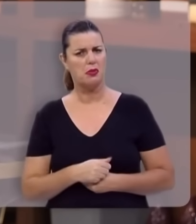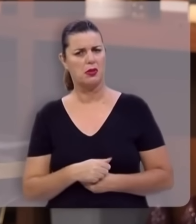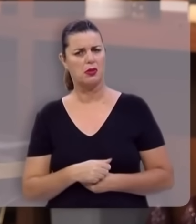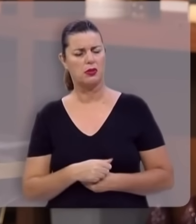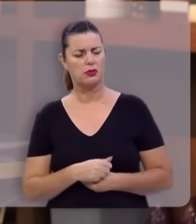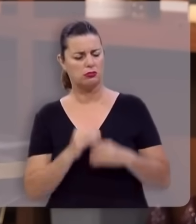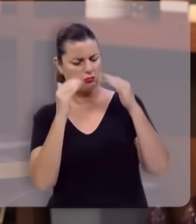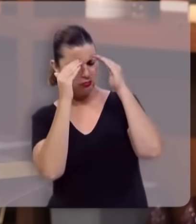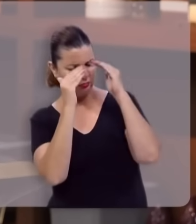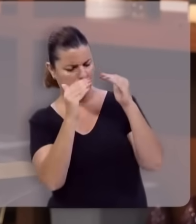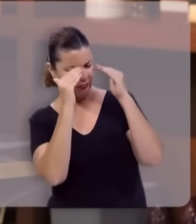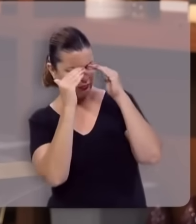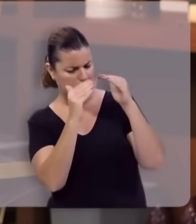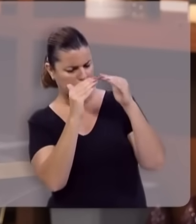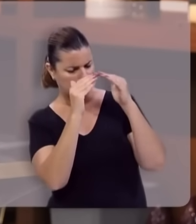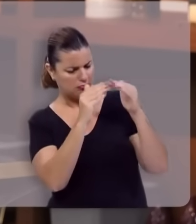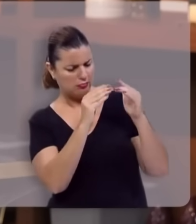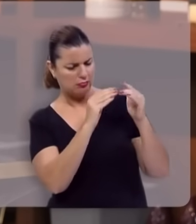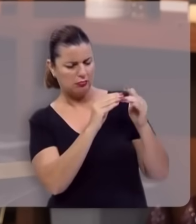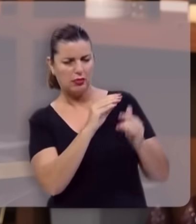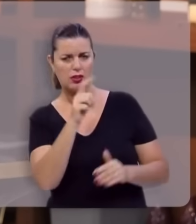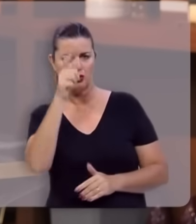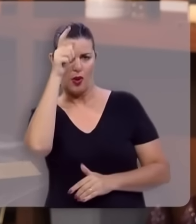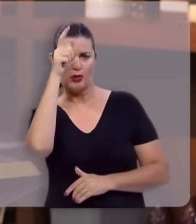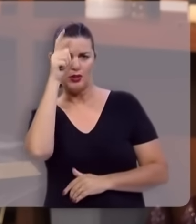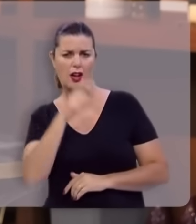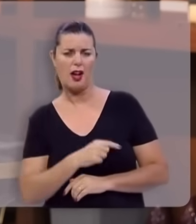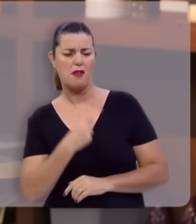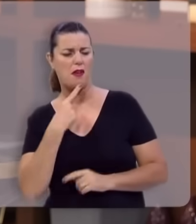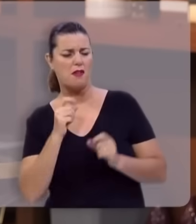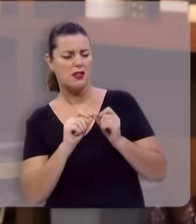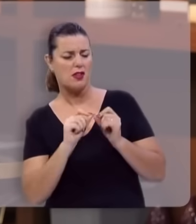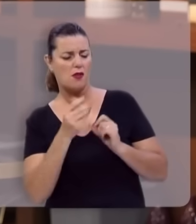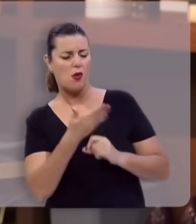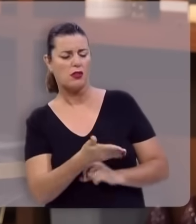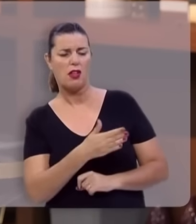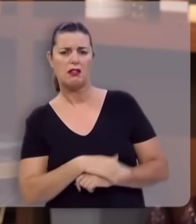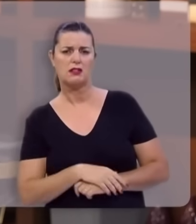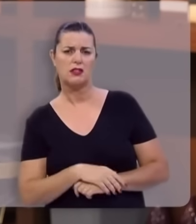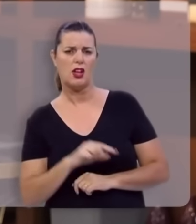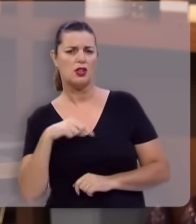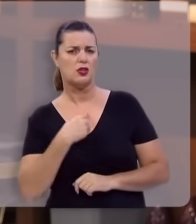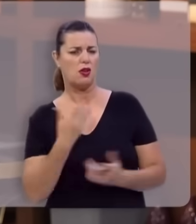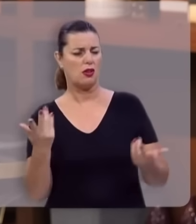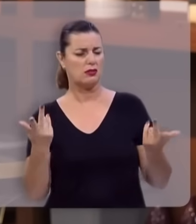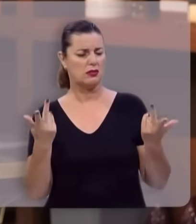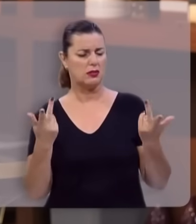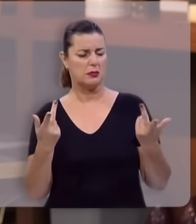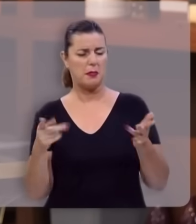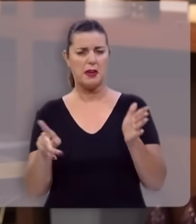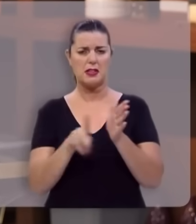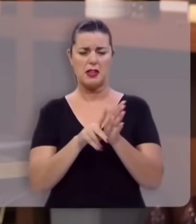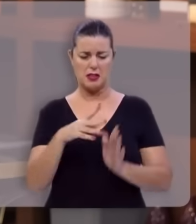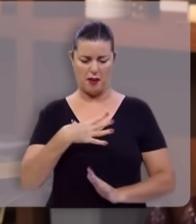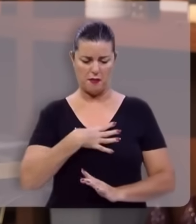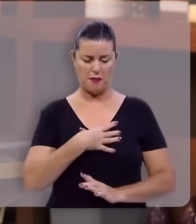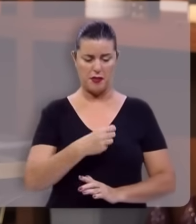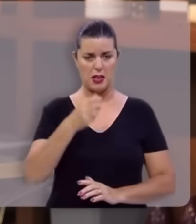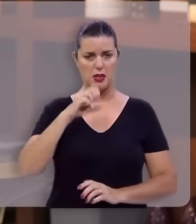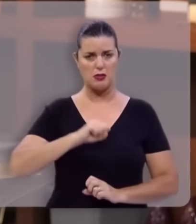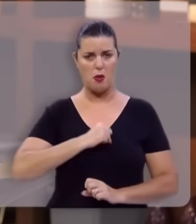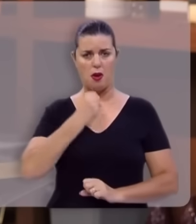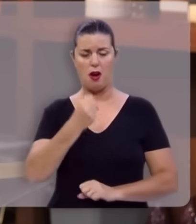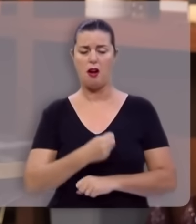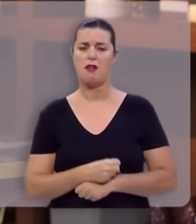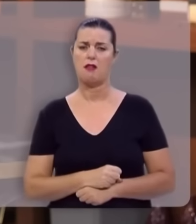segundo o príncipe da potestade do ar, fazendo a sua vontade. Éramos, por natureza, filhos da ira, como também os demais.